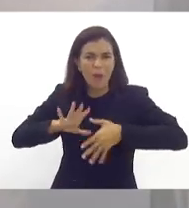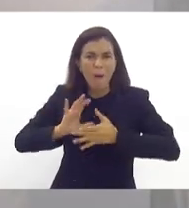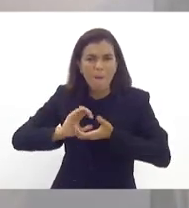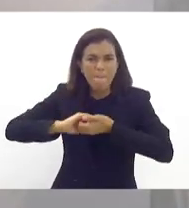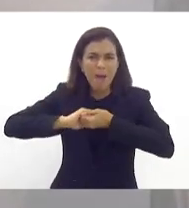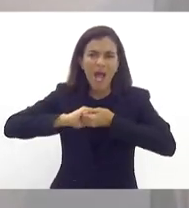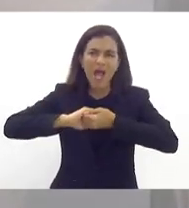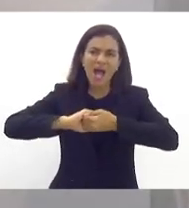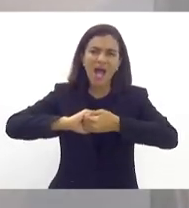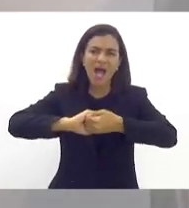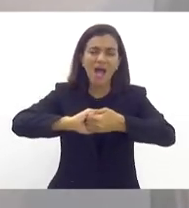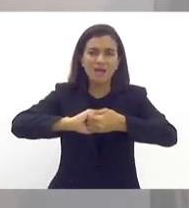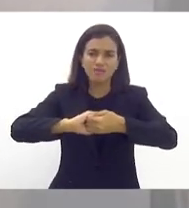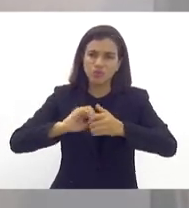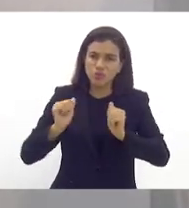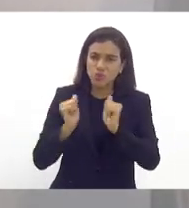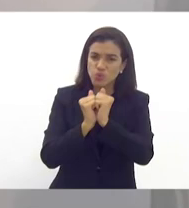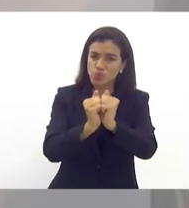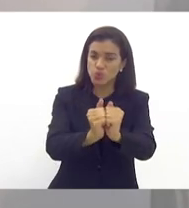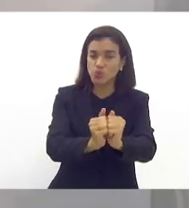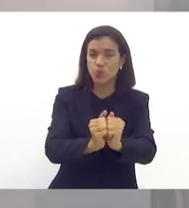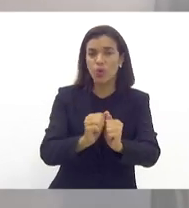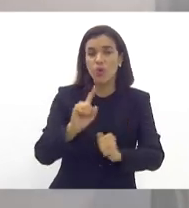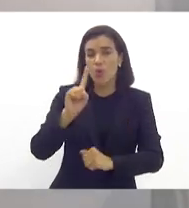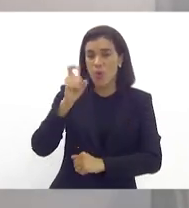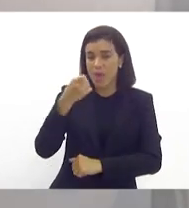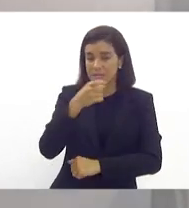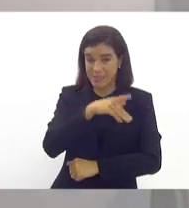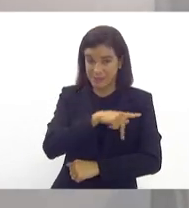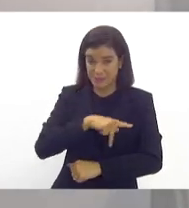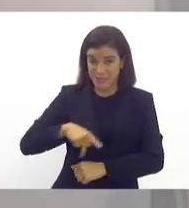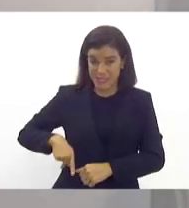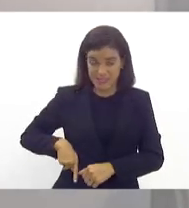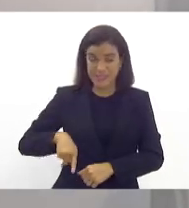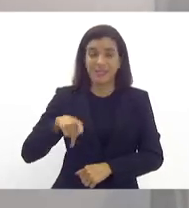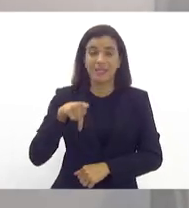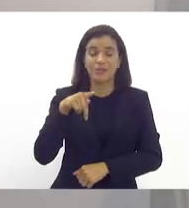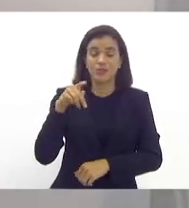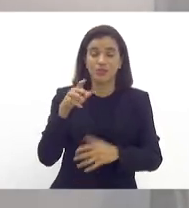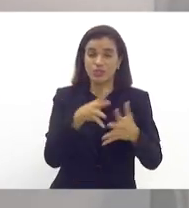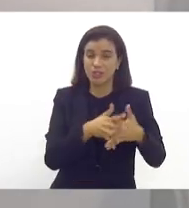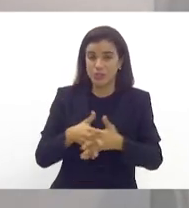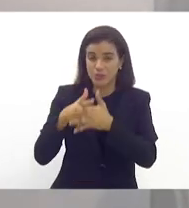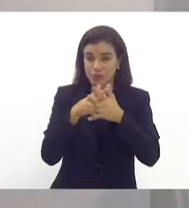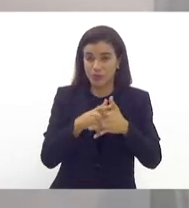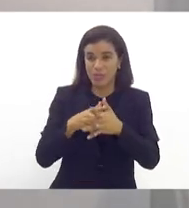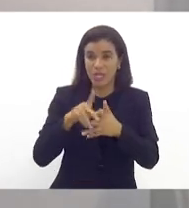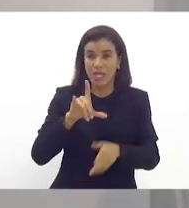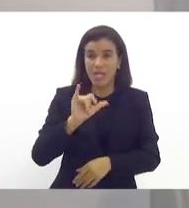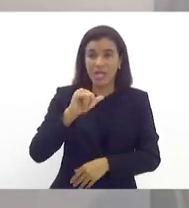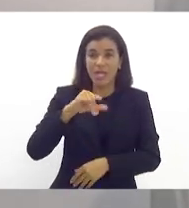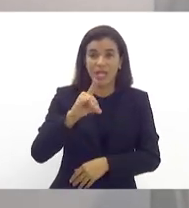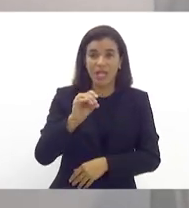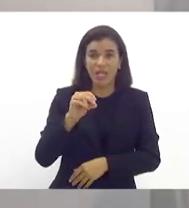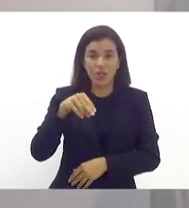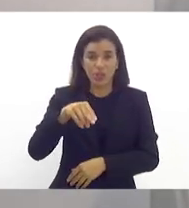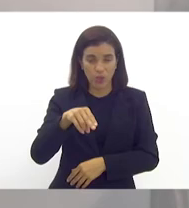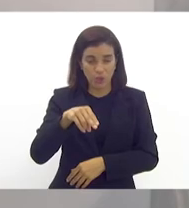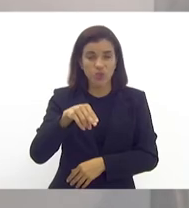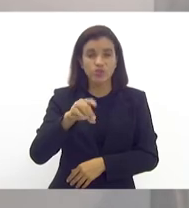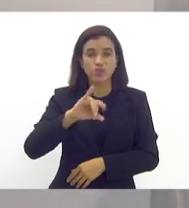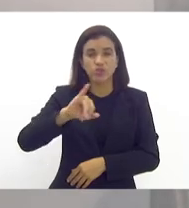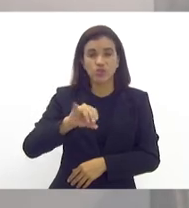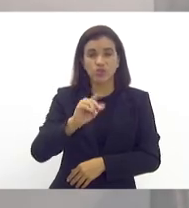chegaremos um presidente um ex-presidente dos Estados Unidos lindon John disse isso em 1960 ele diz o